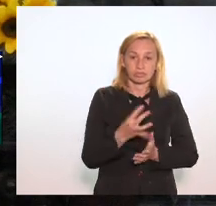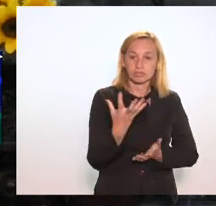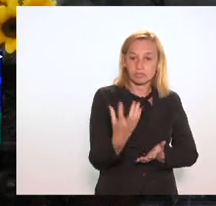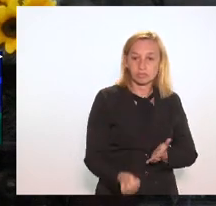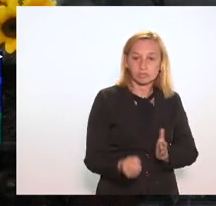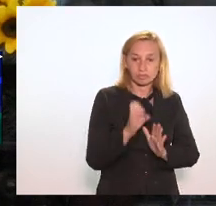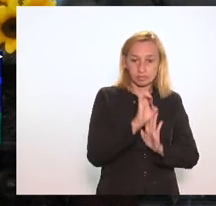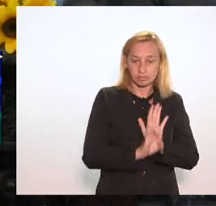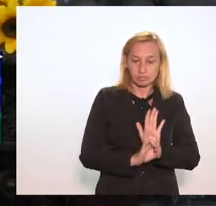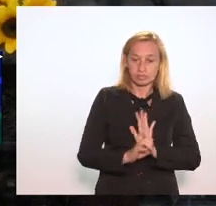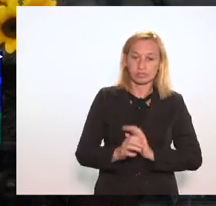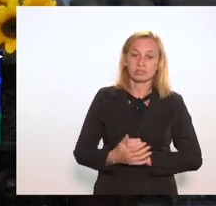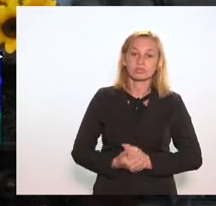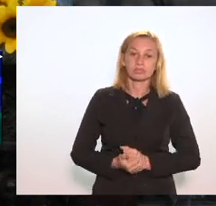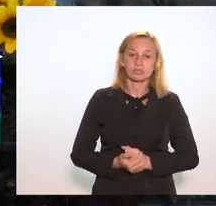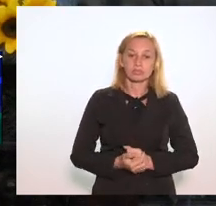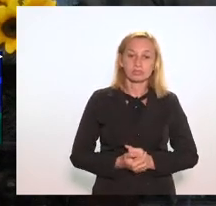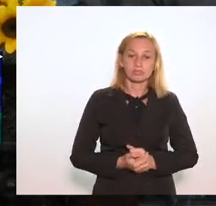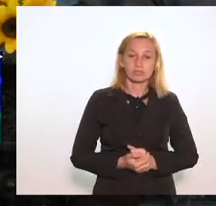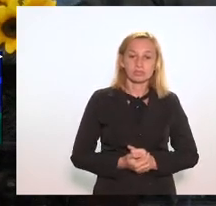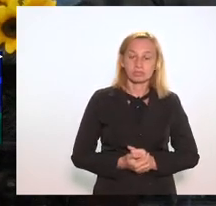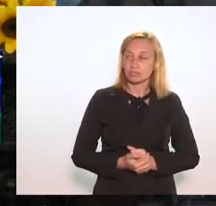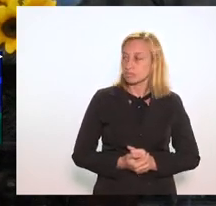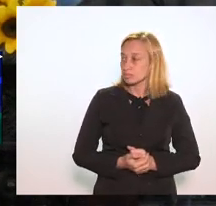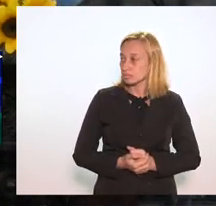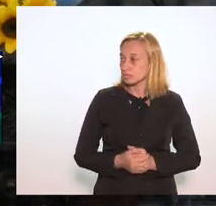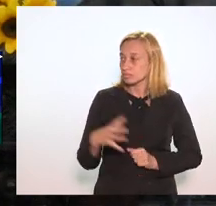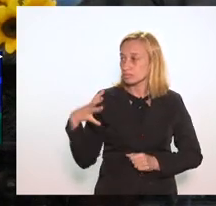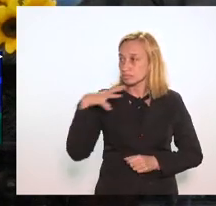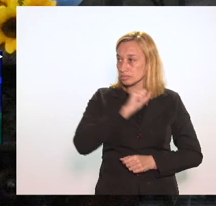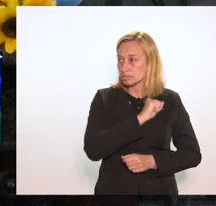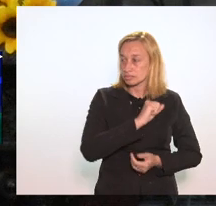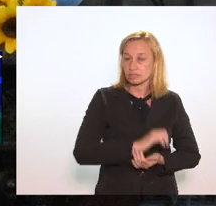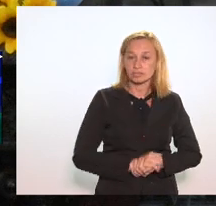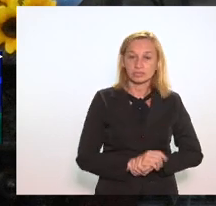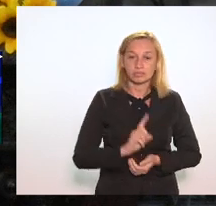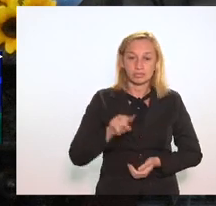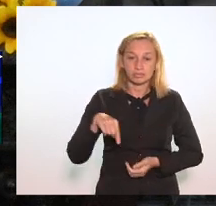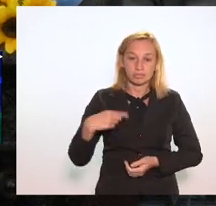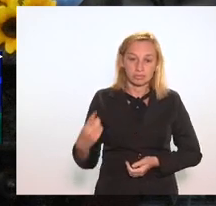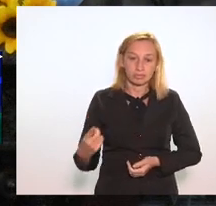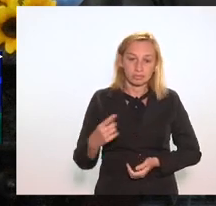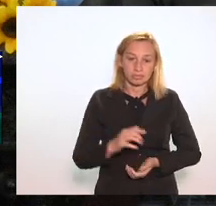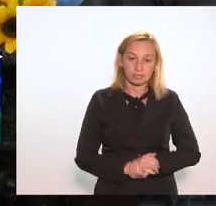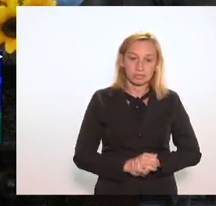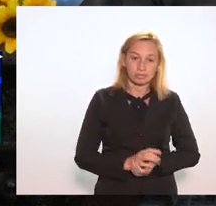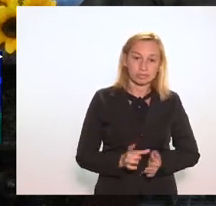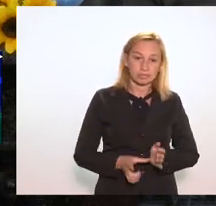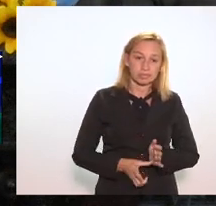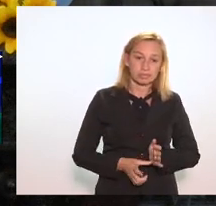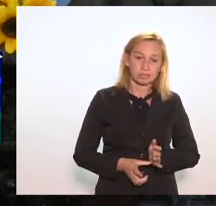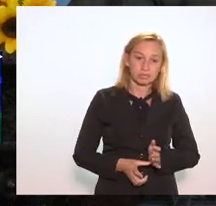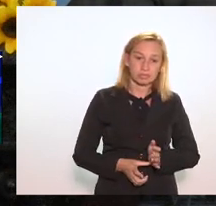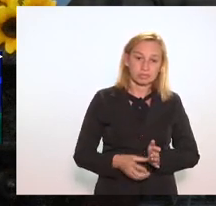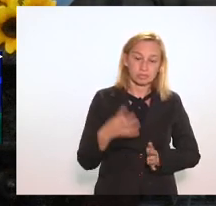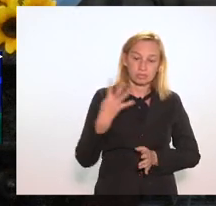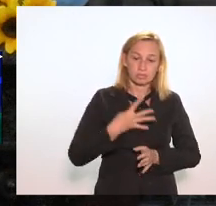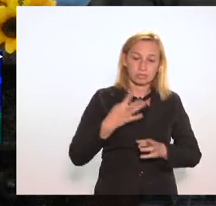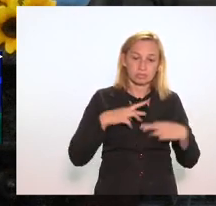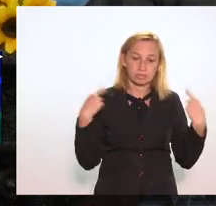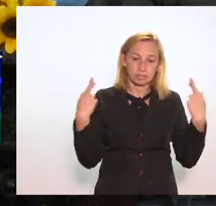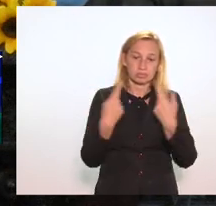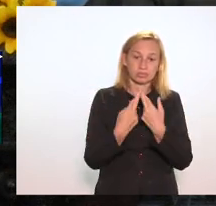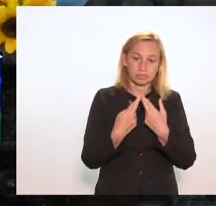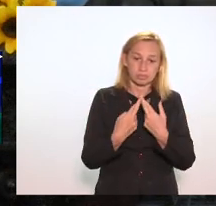de emendas salva uma única matéria passa rapidamente e em seguida a gente antecipa a quarta